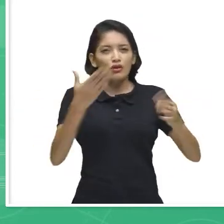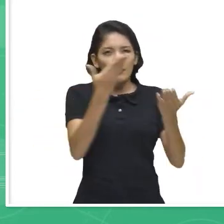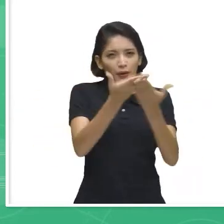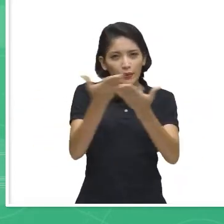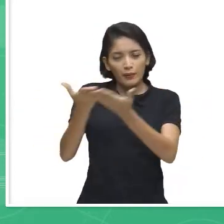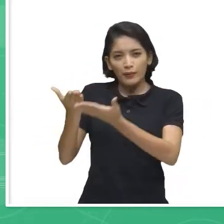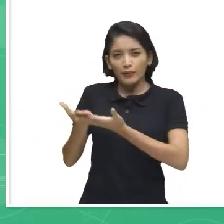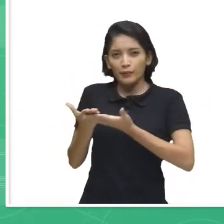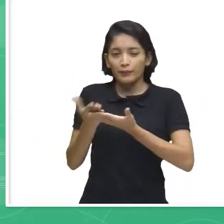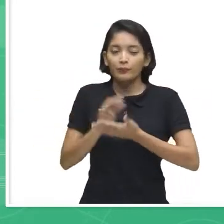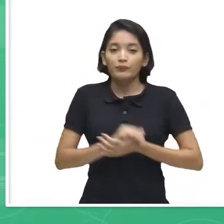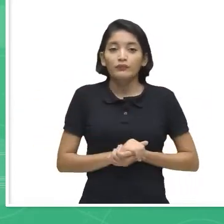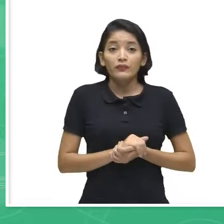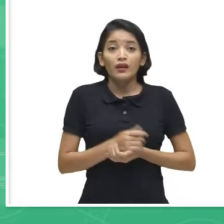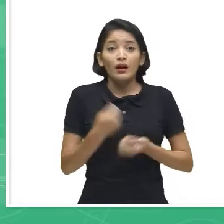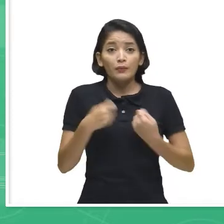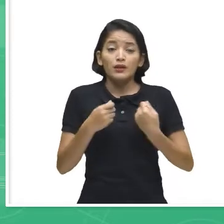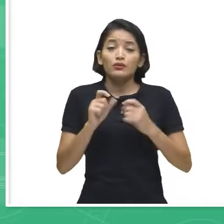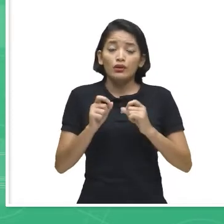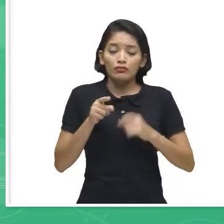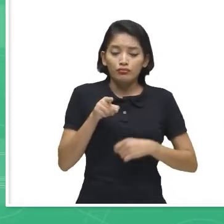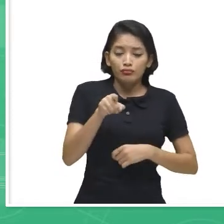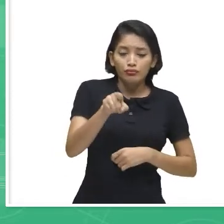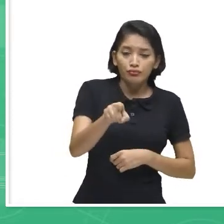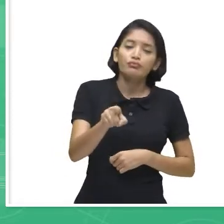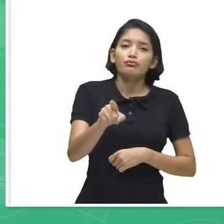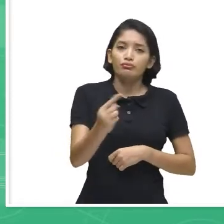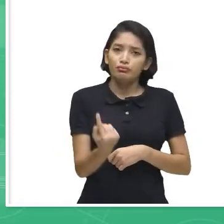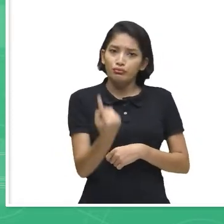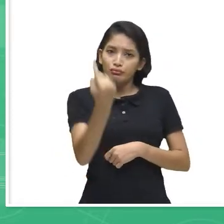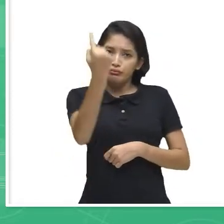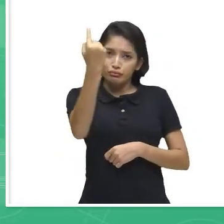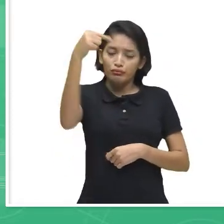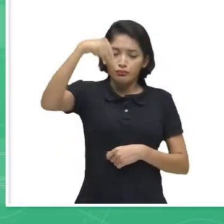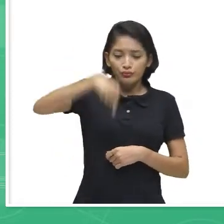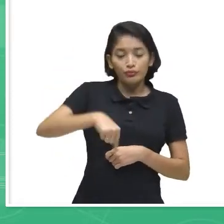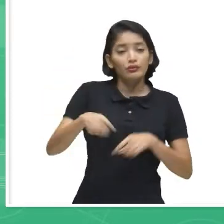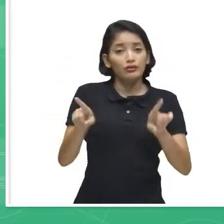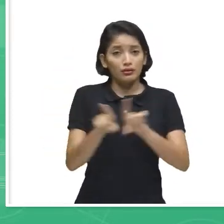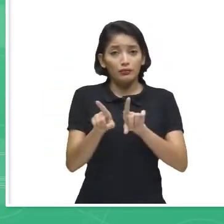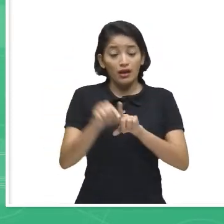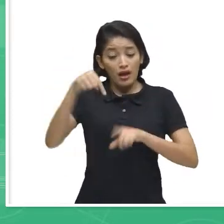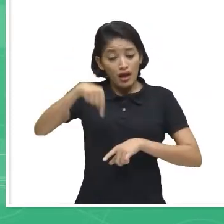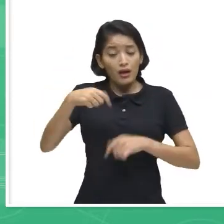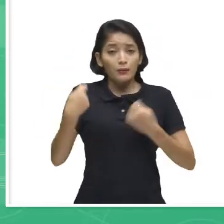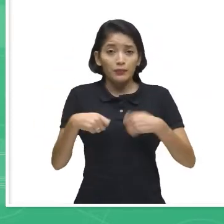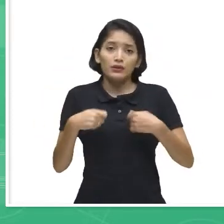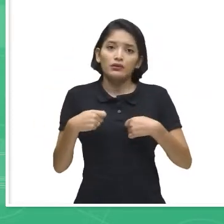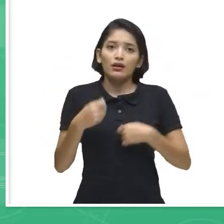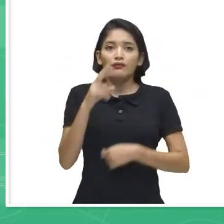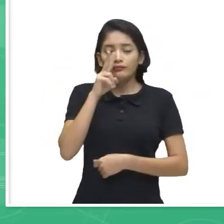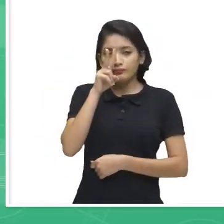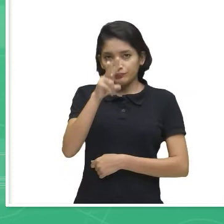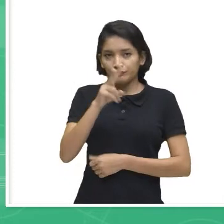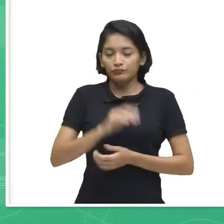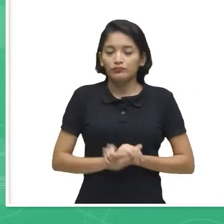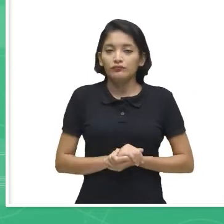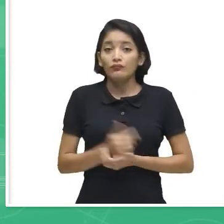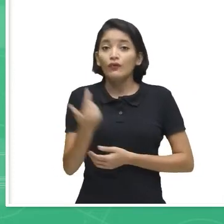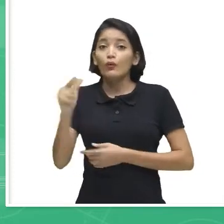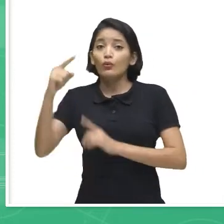Campo elétrico precisava de direção, intensidade, direção e sentido. Aqui eu só preciso de intensidade. Outro